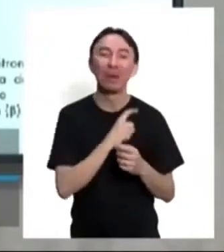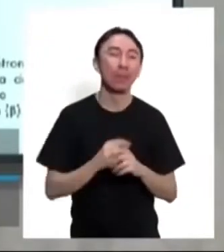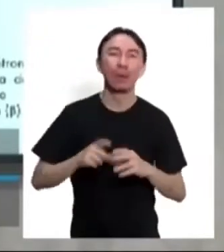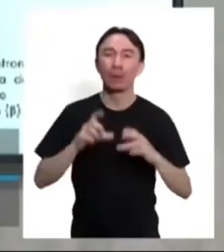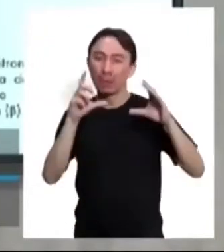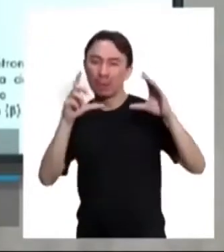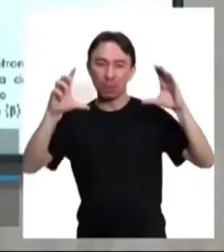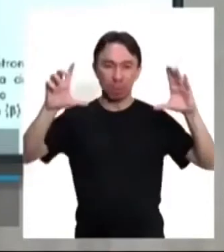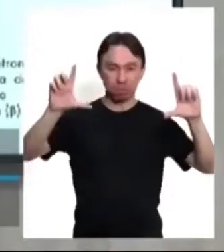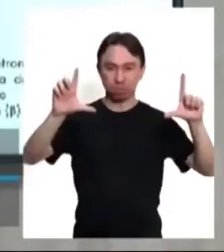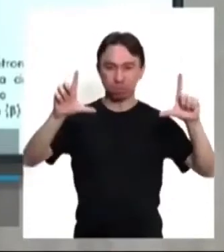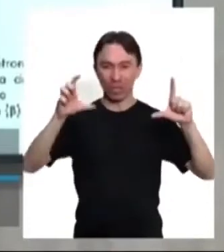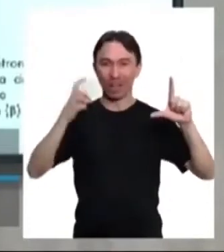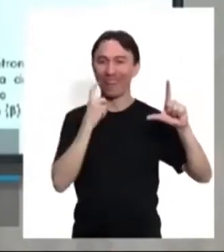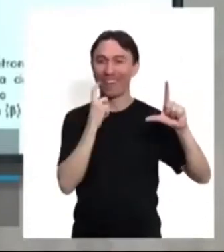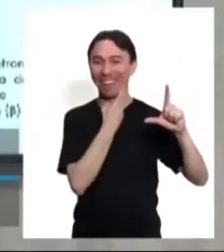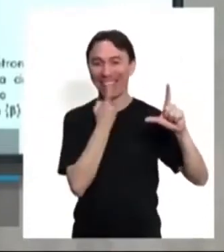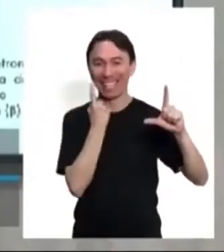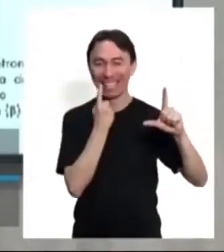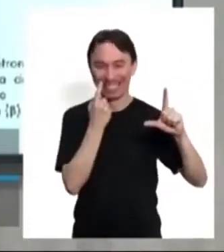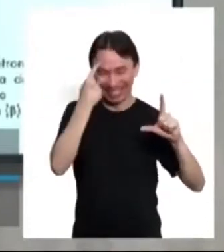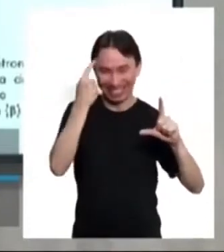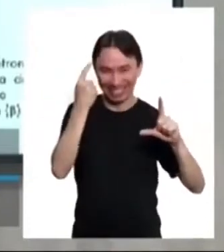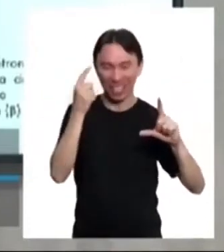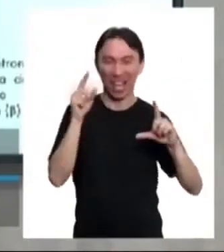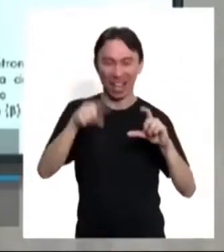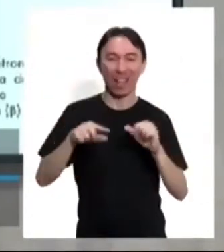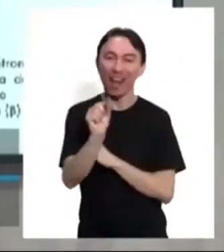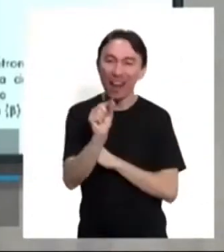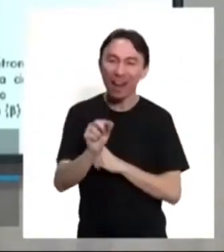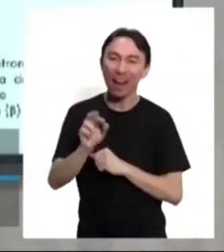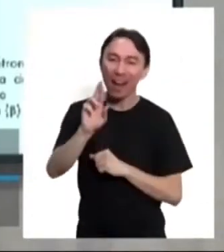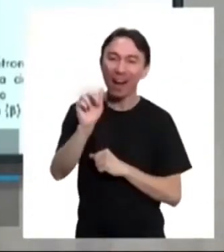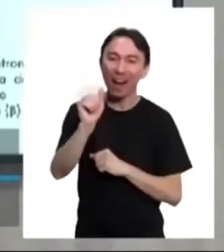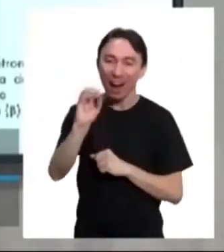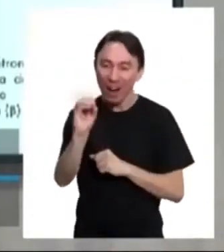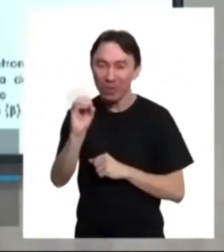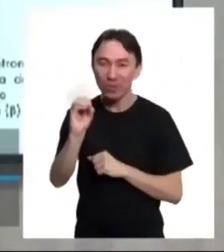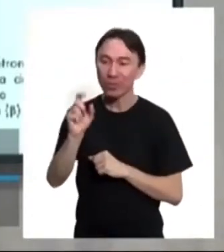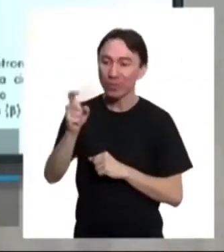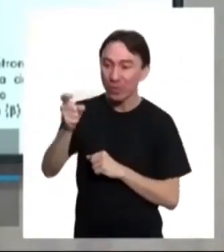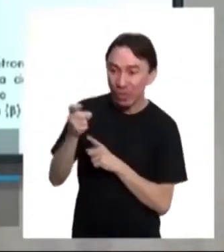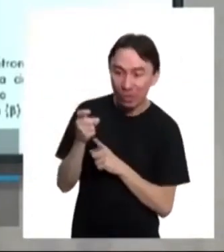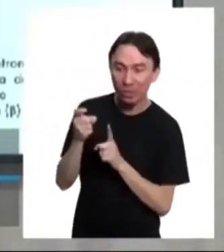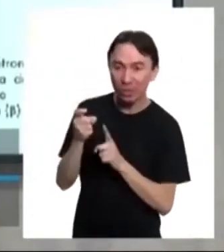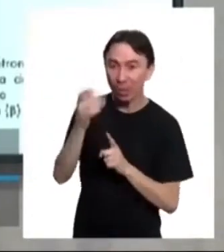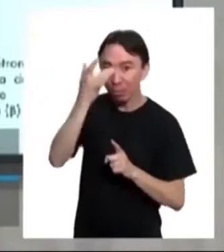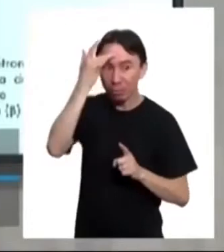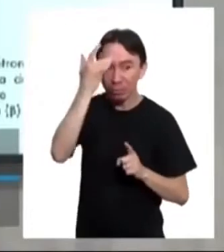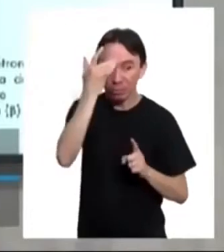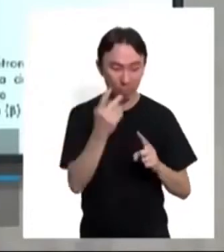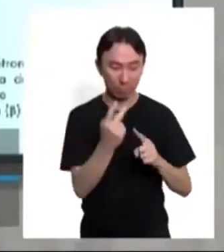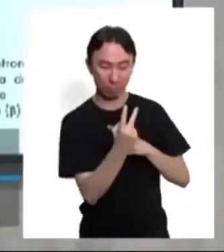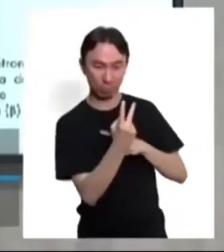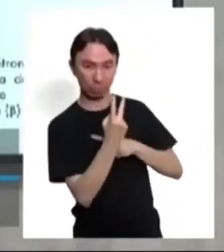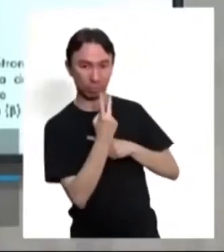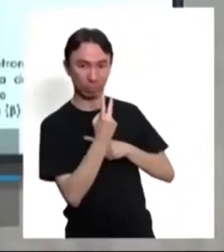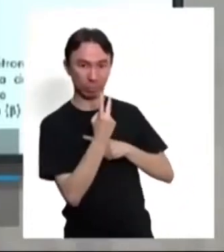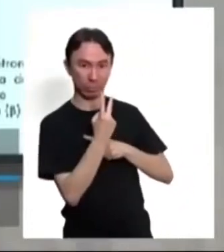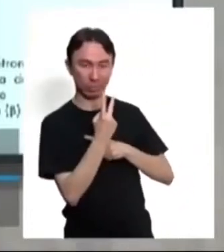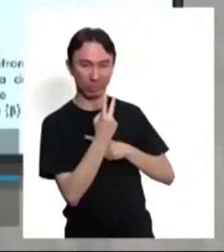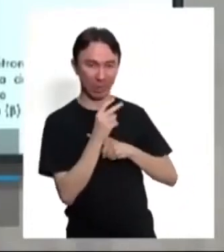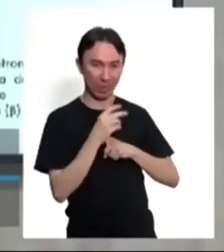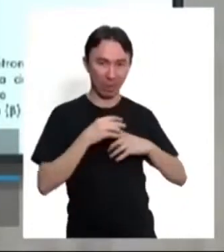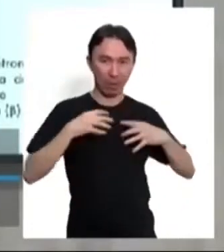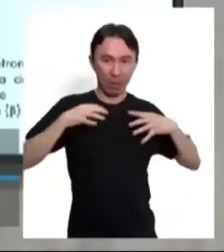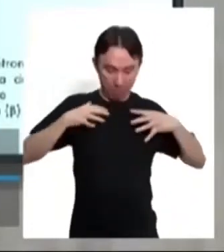lá uma chapa radiográfica, né? É muito comum isso, certo? A pessoa se protege, às vezes até com um avental